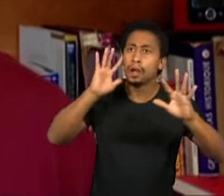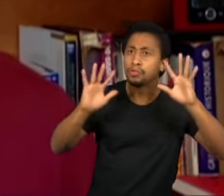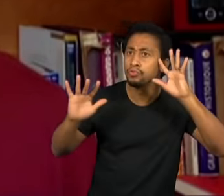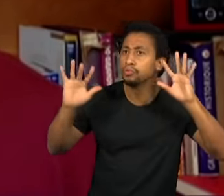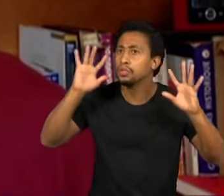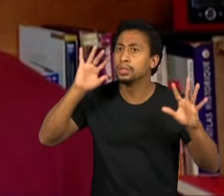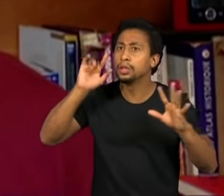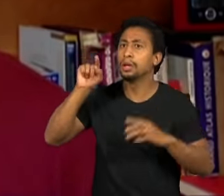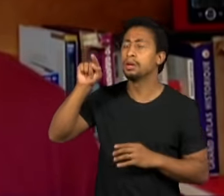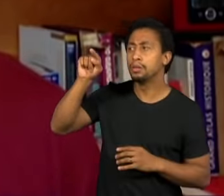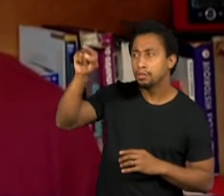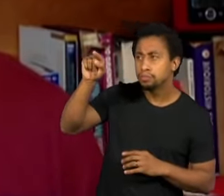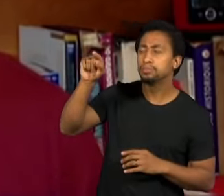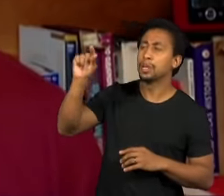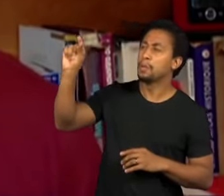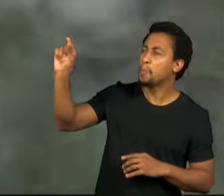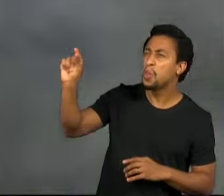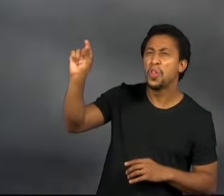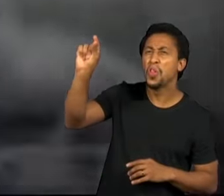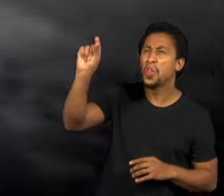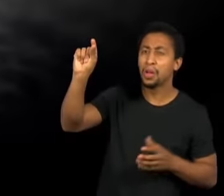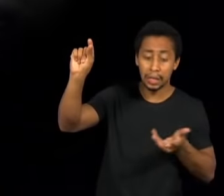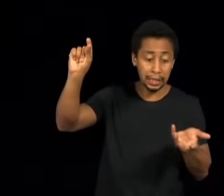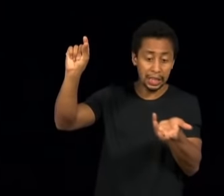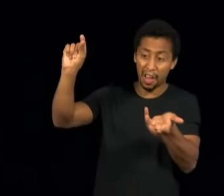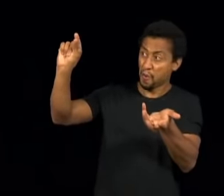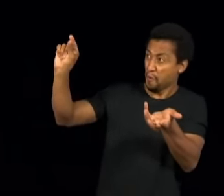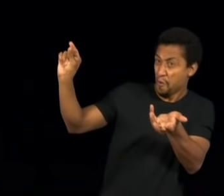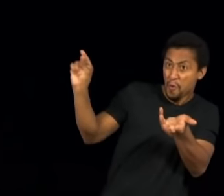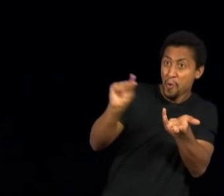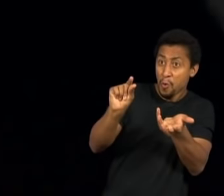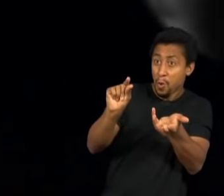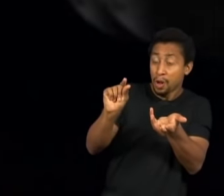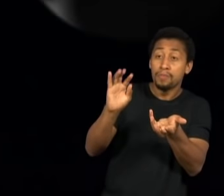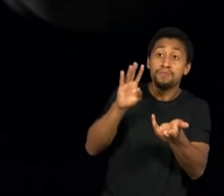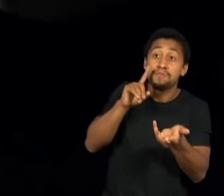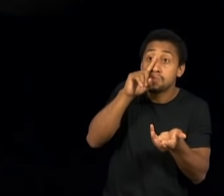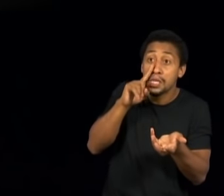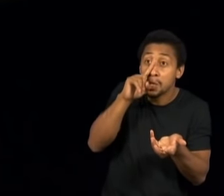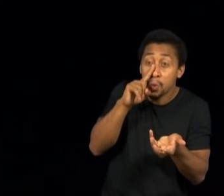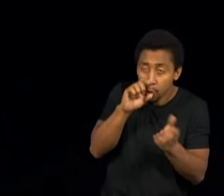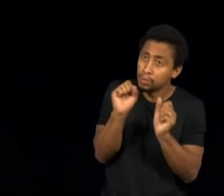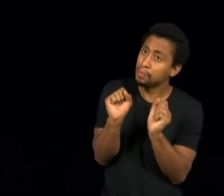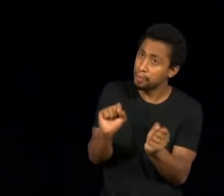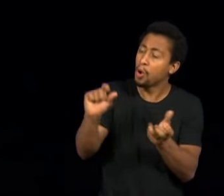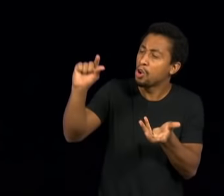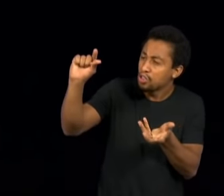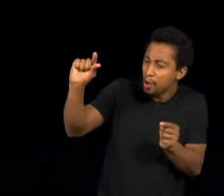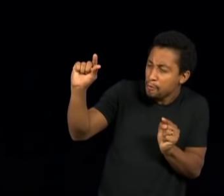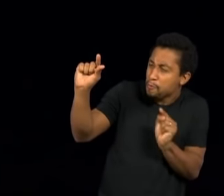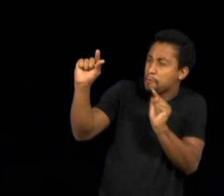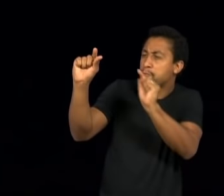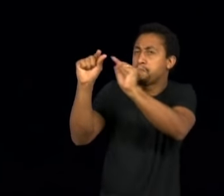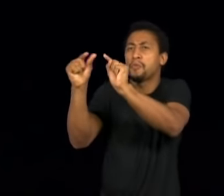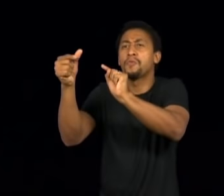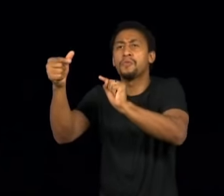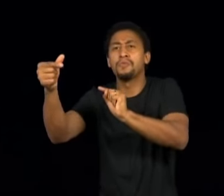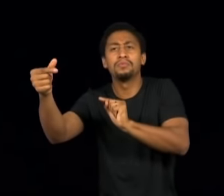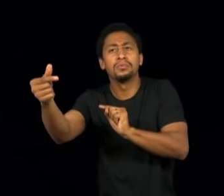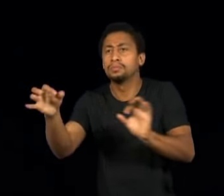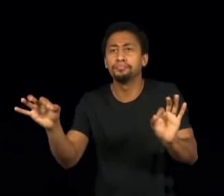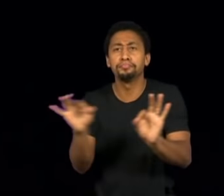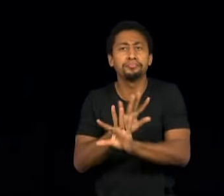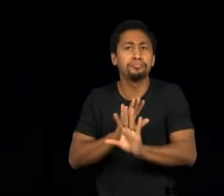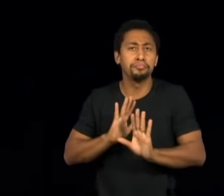à possibilidade de desvio desses corpos. Eu acho que é parte do desenvolvimento científico e tecnológico. Junto com isso,